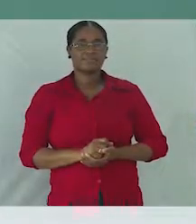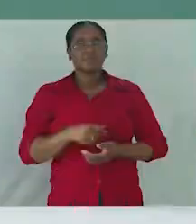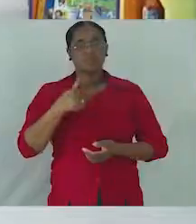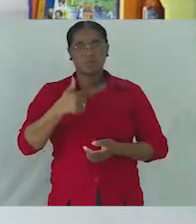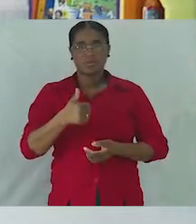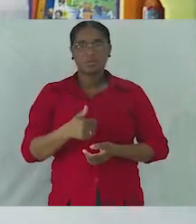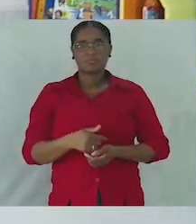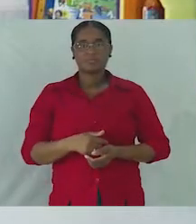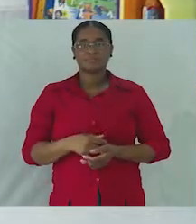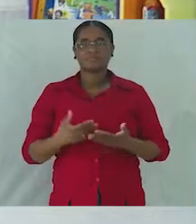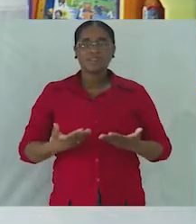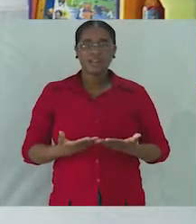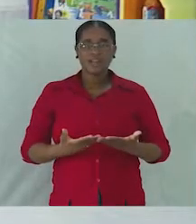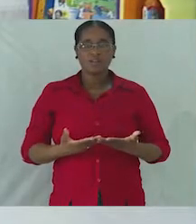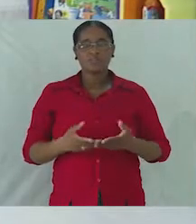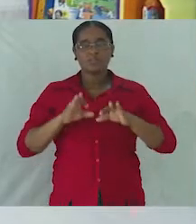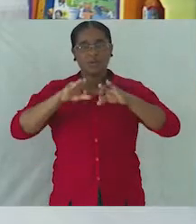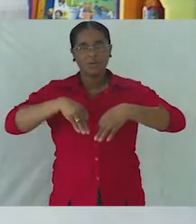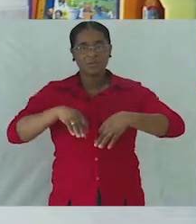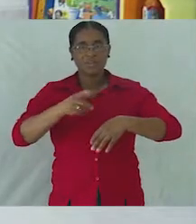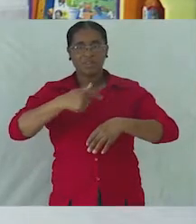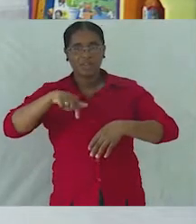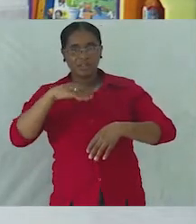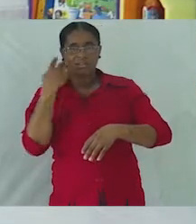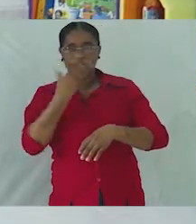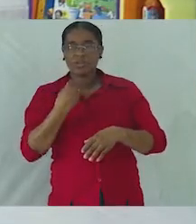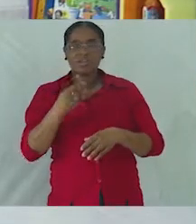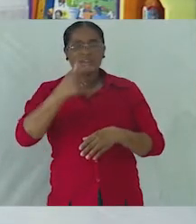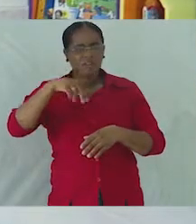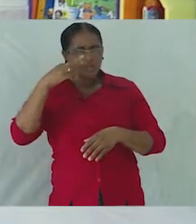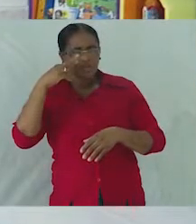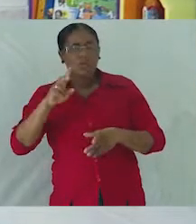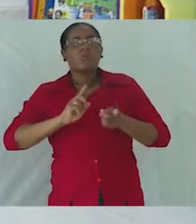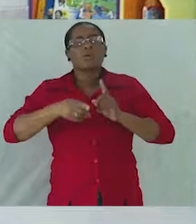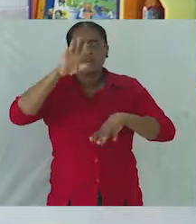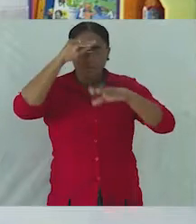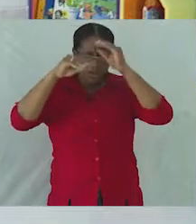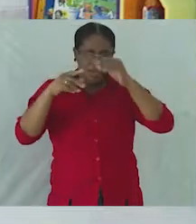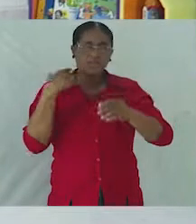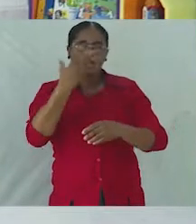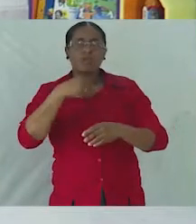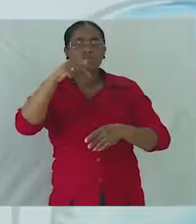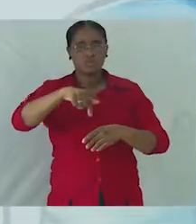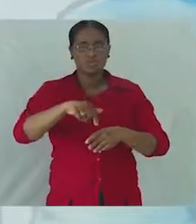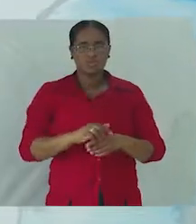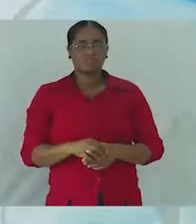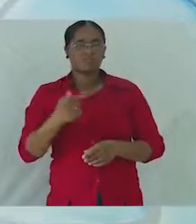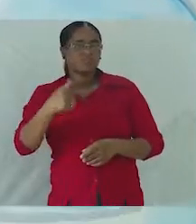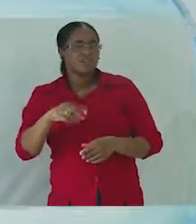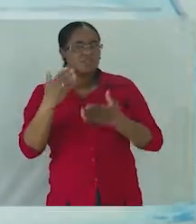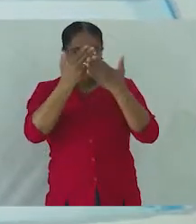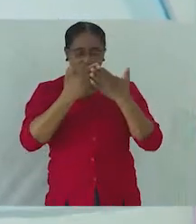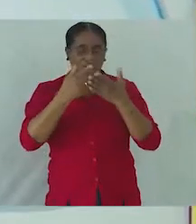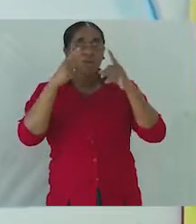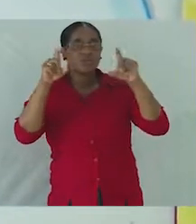Muito bem, nós estamos a chegar ao final da nossa aula. Vamos ver o que é que aprendemos na aula 2. Estamos a estudar